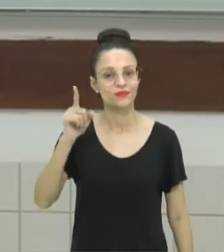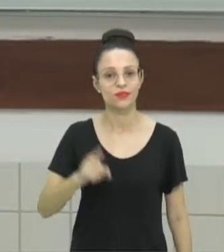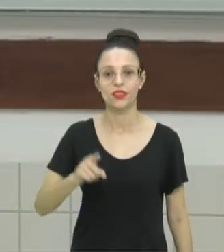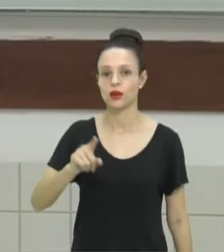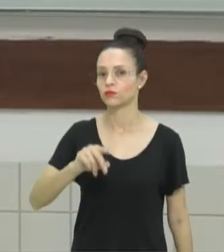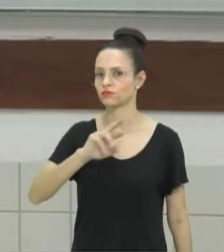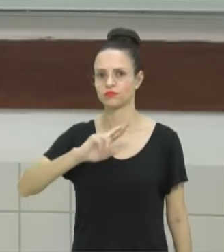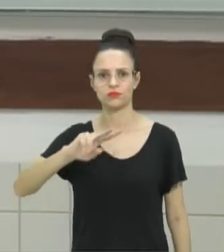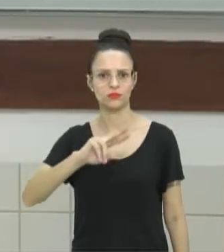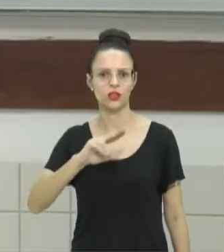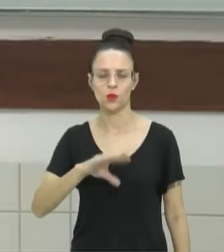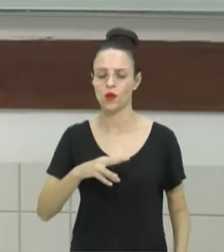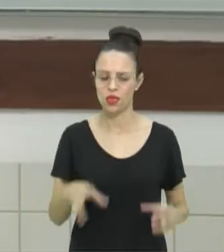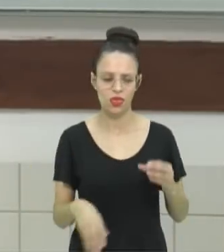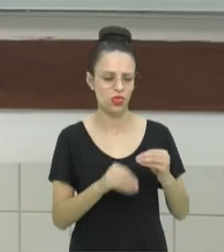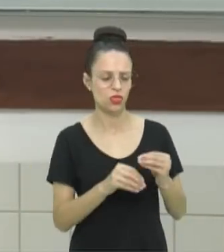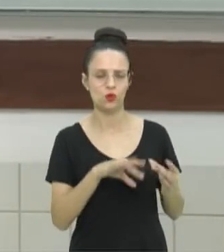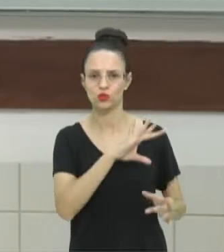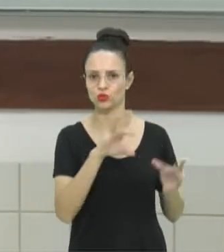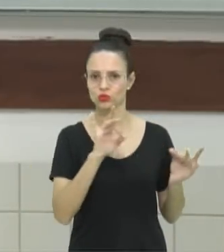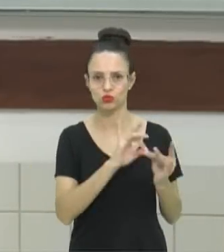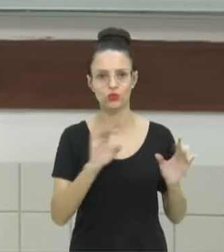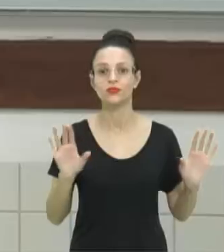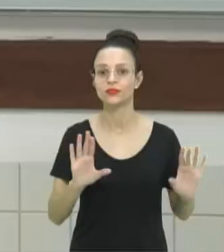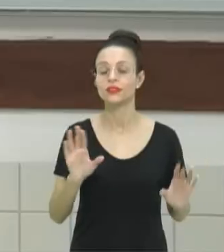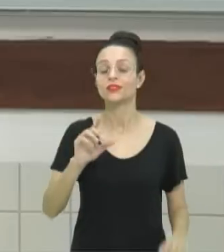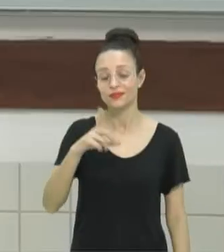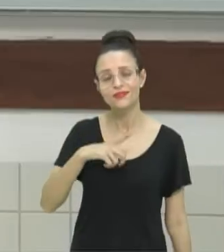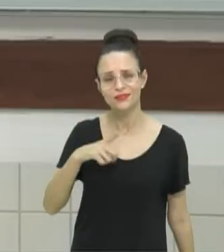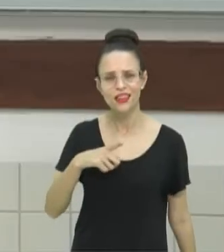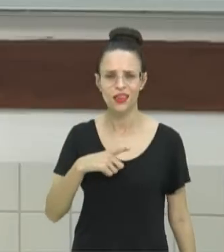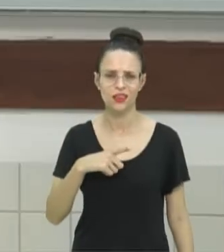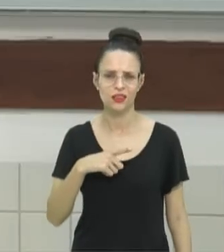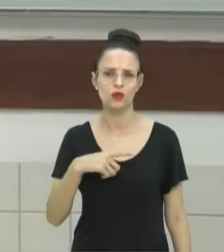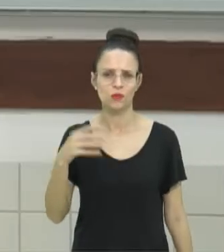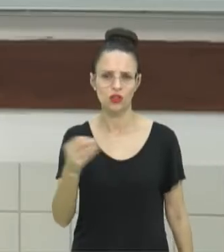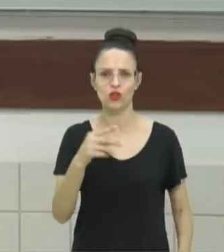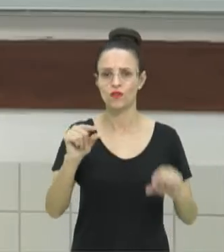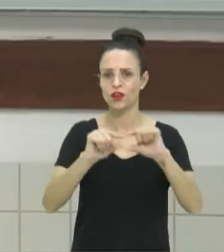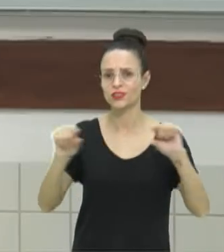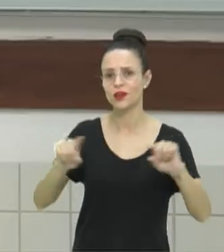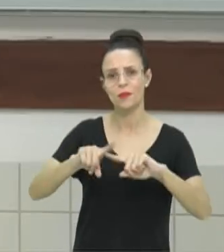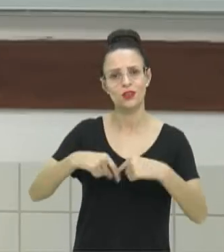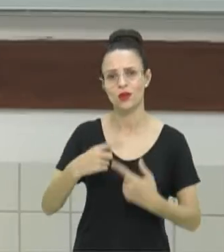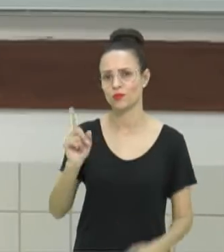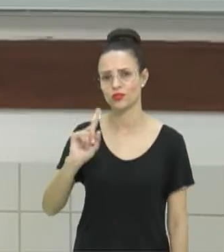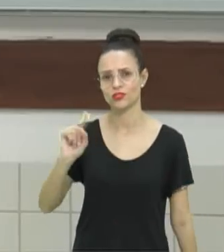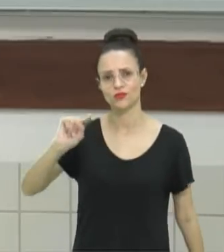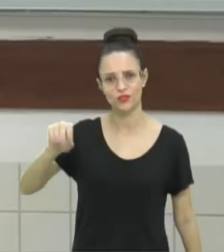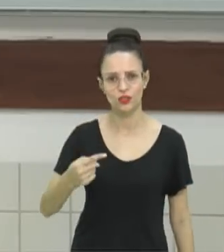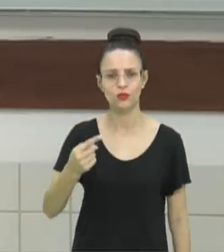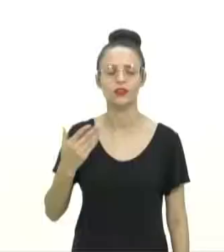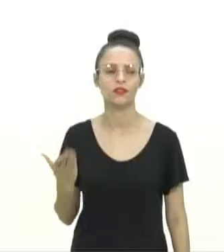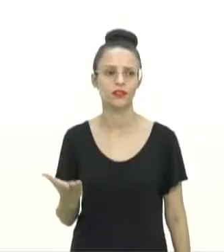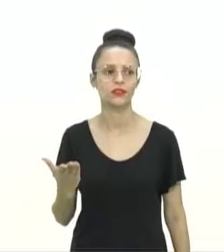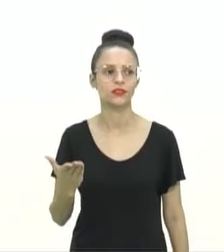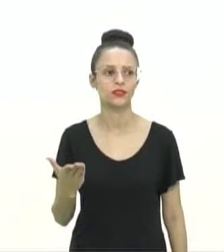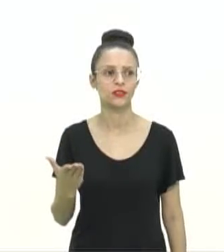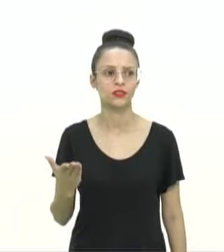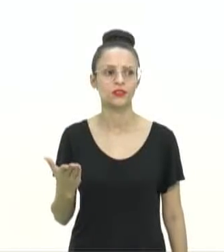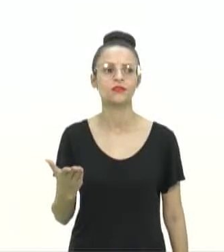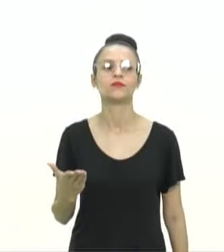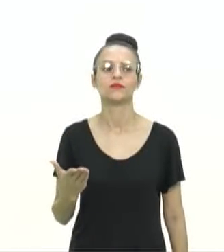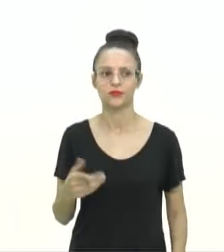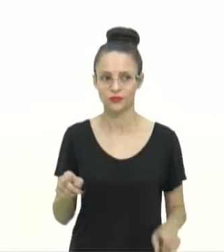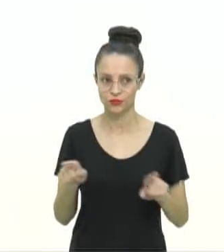não introduz uma restrição, ela até introduz uma nova oração, mas não é por isso que tem vírgula, tá?